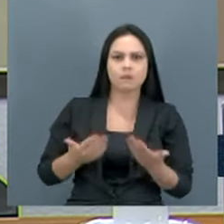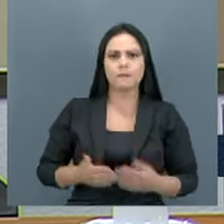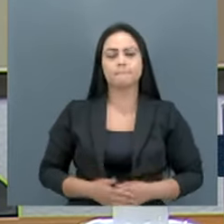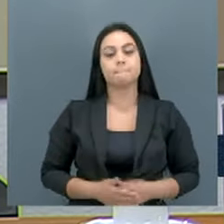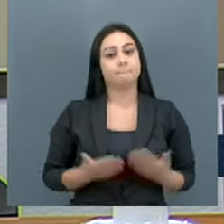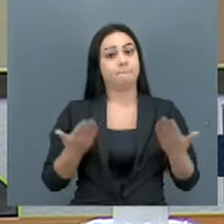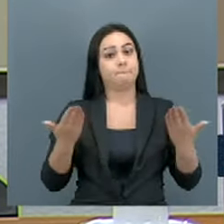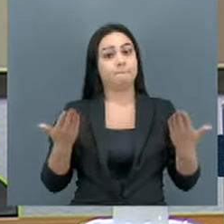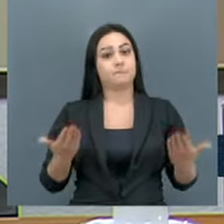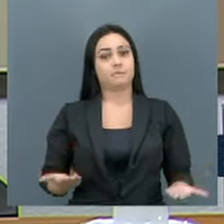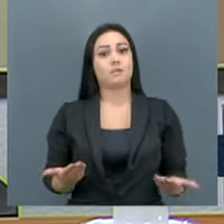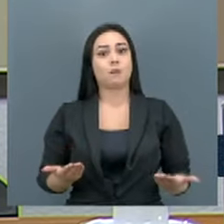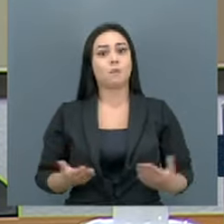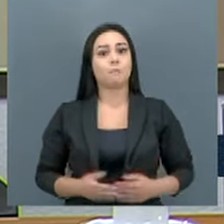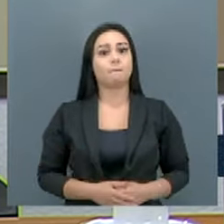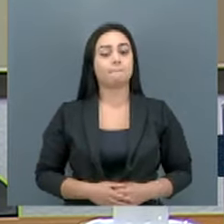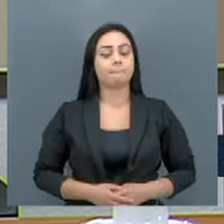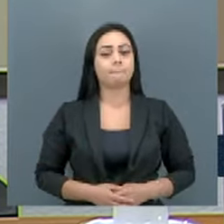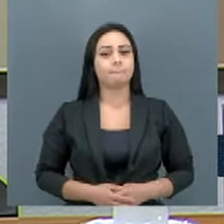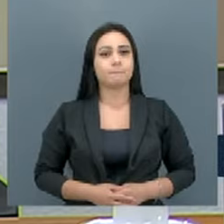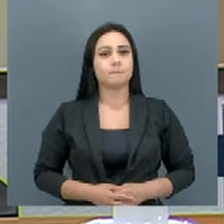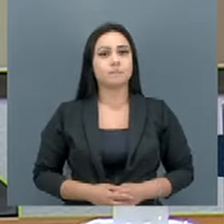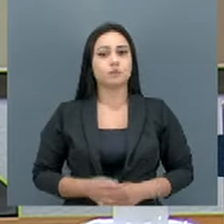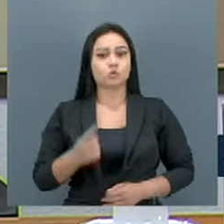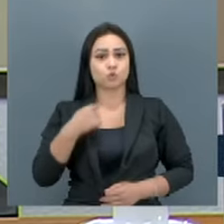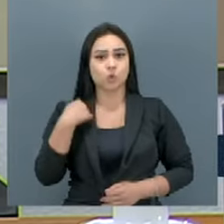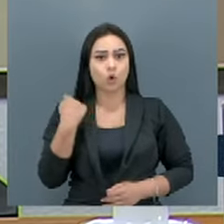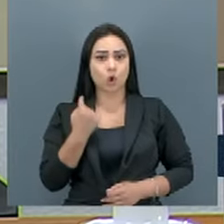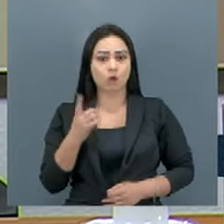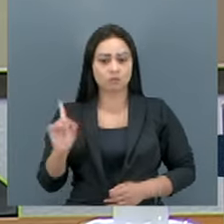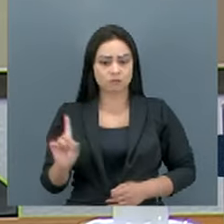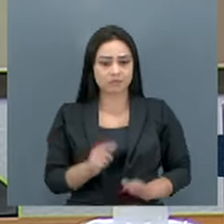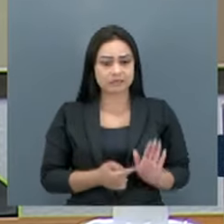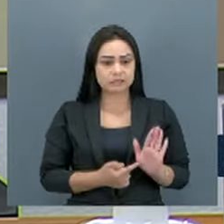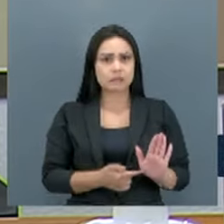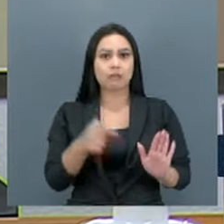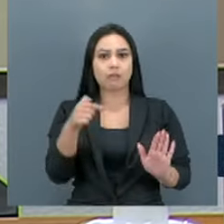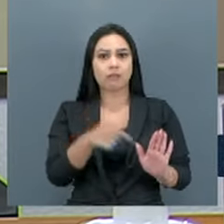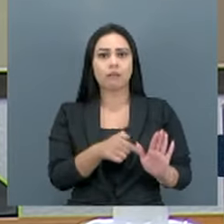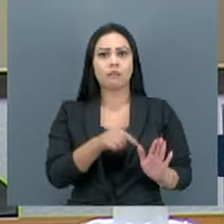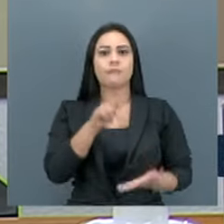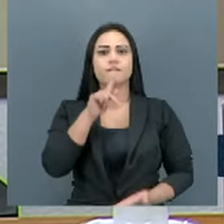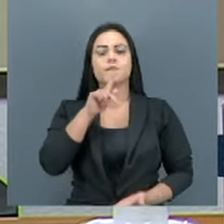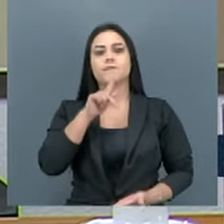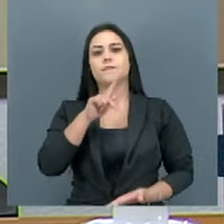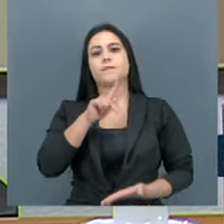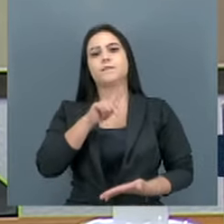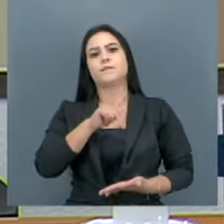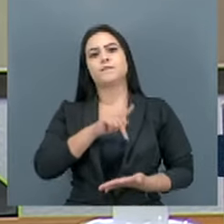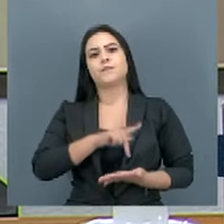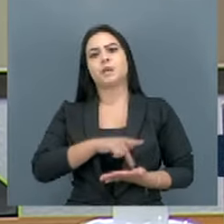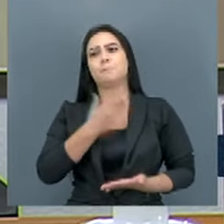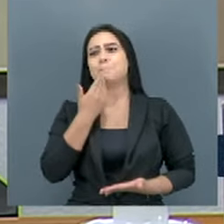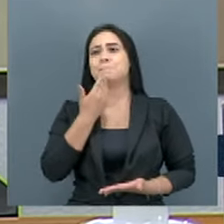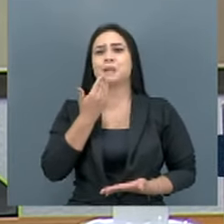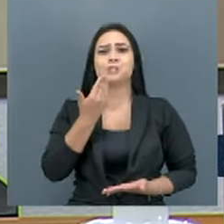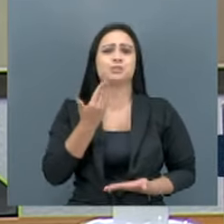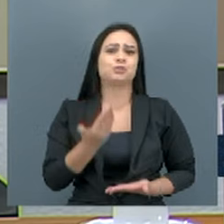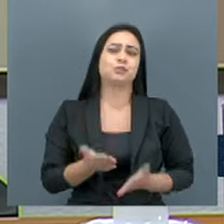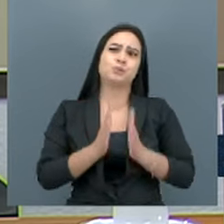Então a gente vem trazer esse verdadeiro apelo